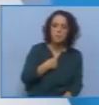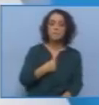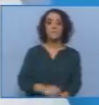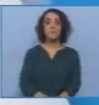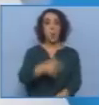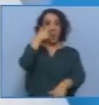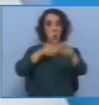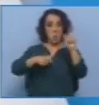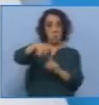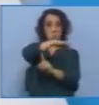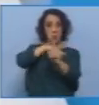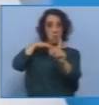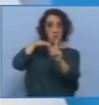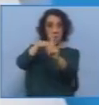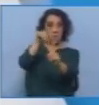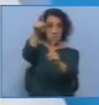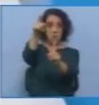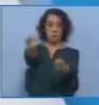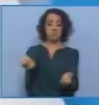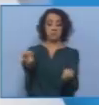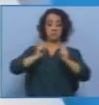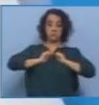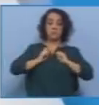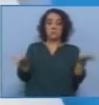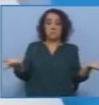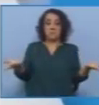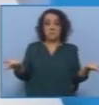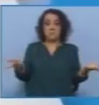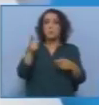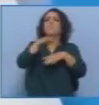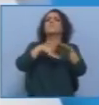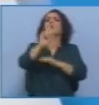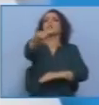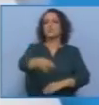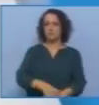povo e os sumos sacerdotes é que te entregaram a mim. Que fizeste?